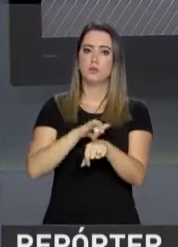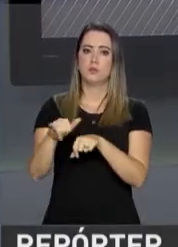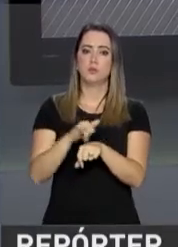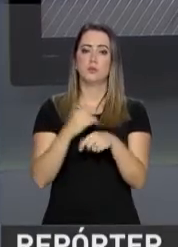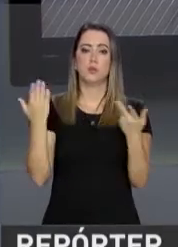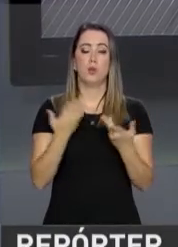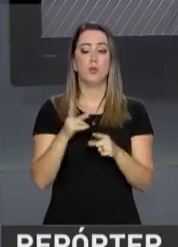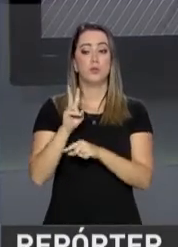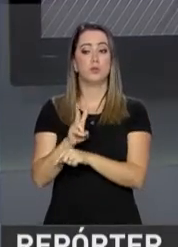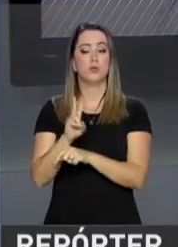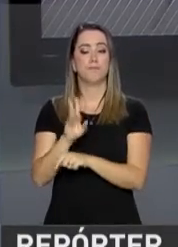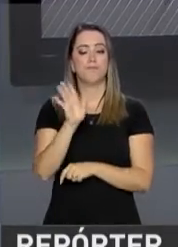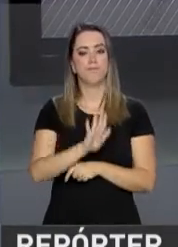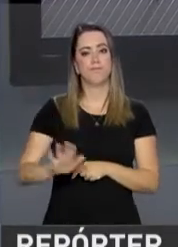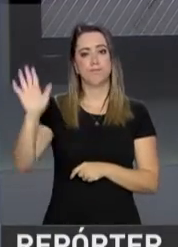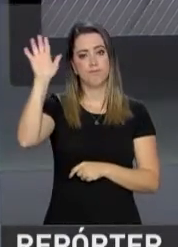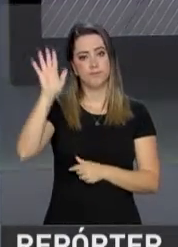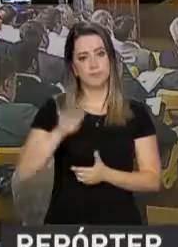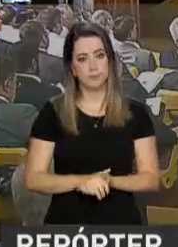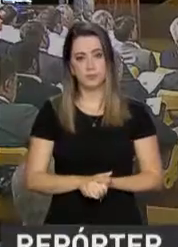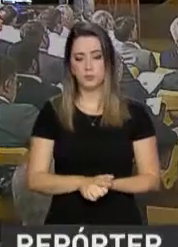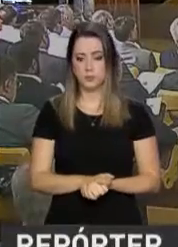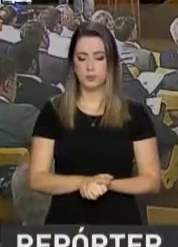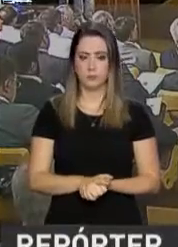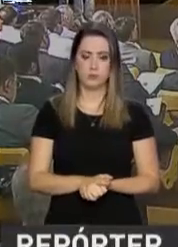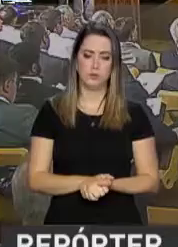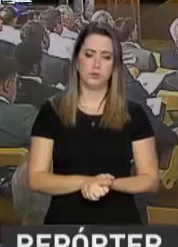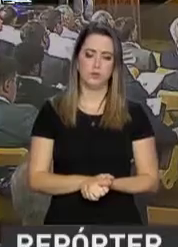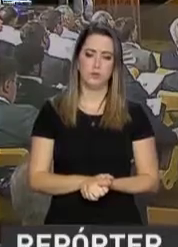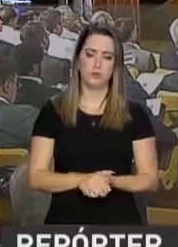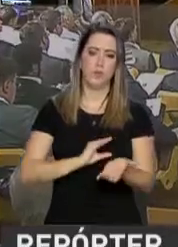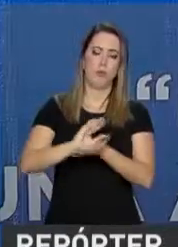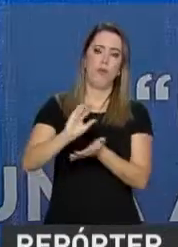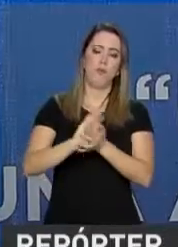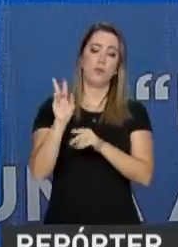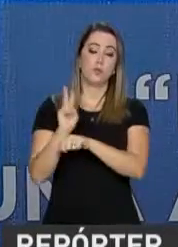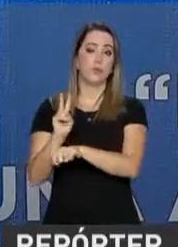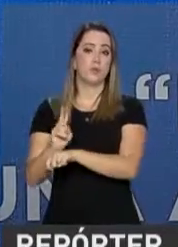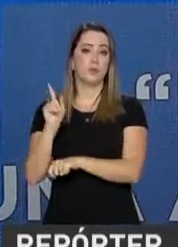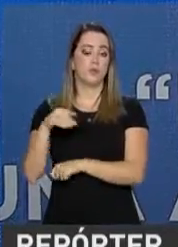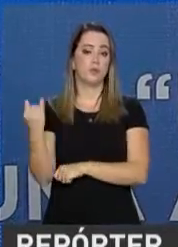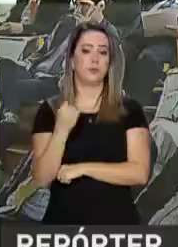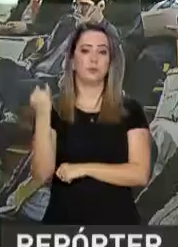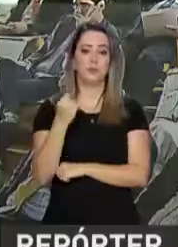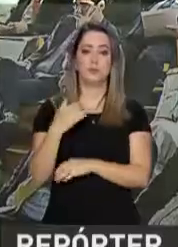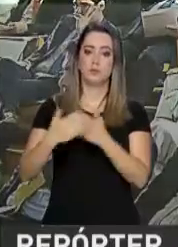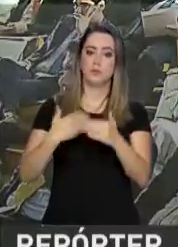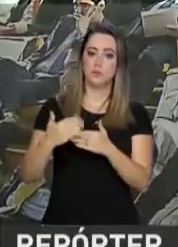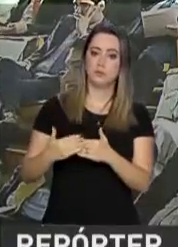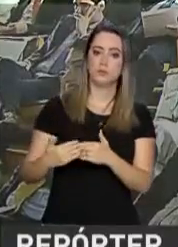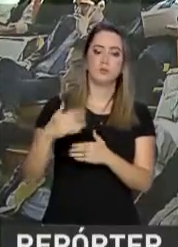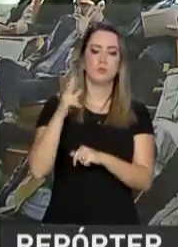desta vez o tema é defesa nacional investir na área da defesa é fundamental para o desenvolvimento